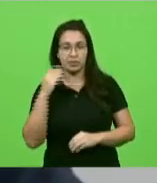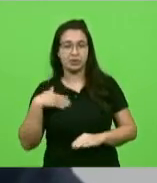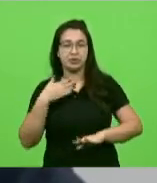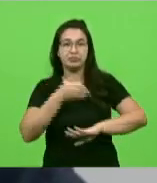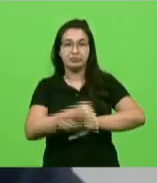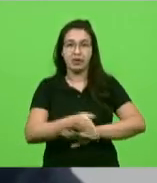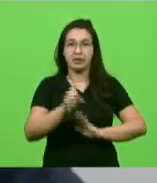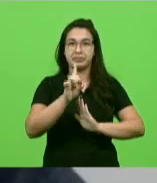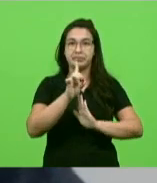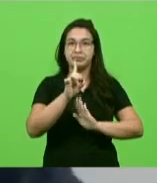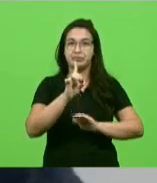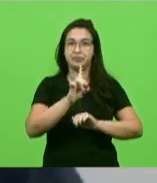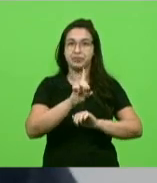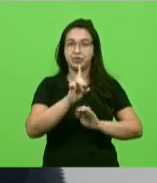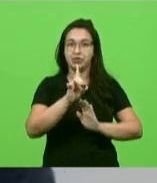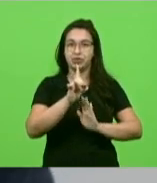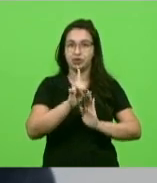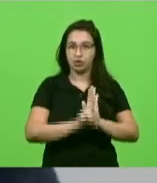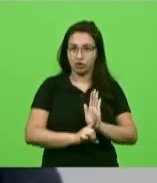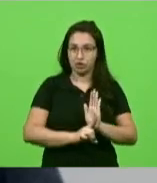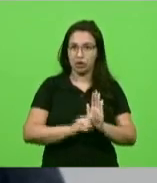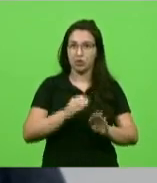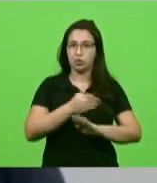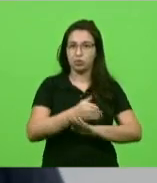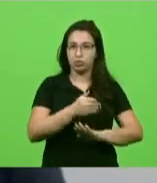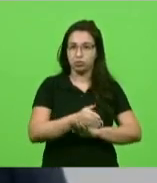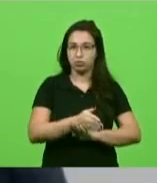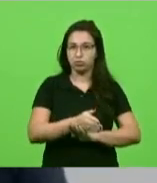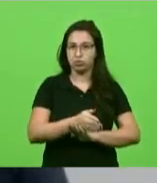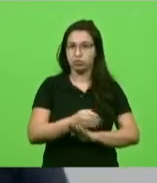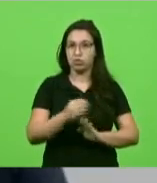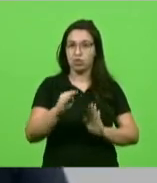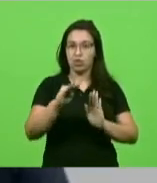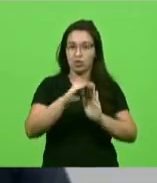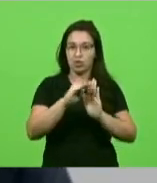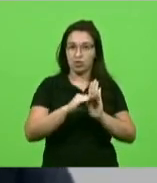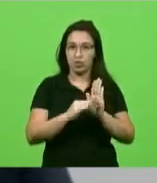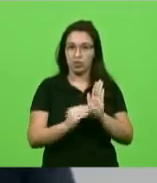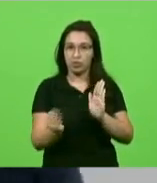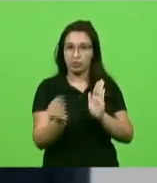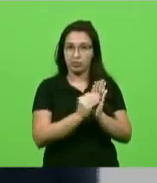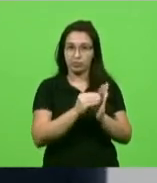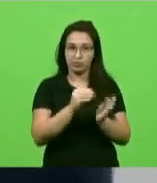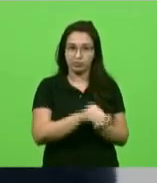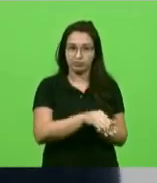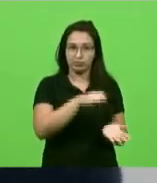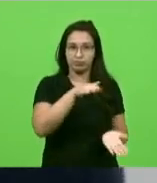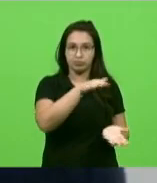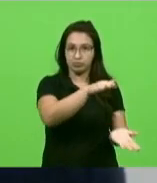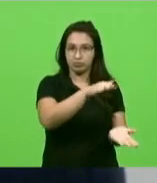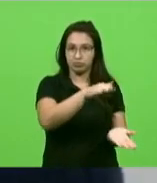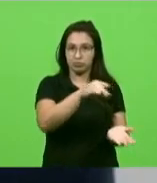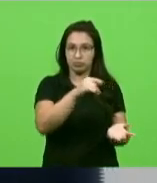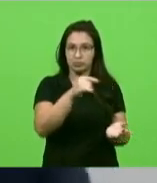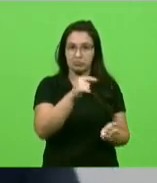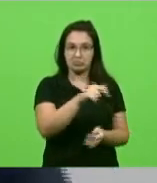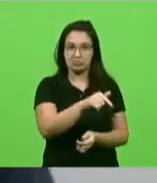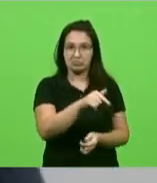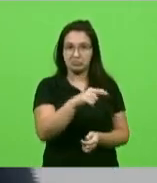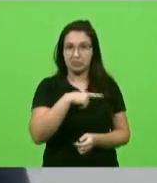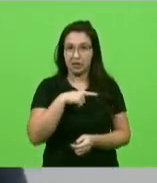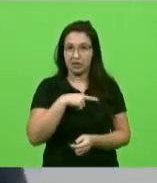direito, o que não está nos autos, não está no mundo. Mas mesmo que lá